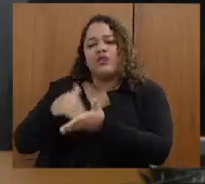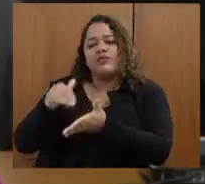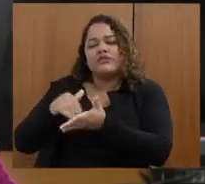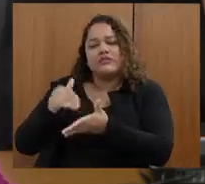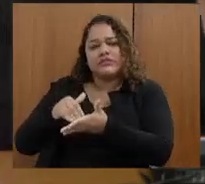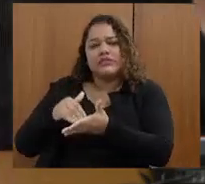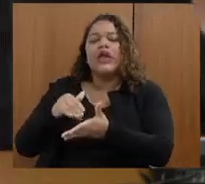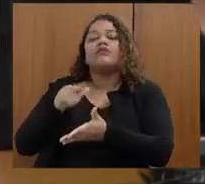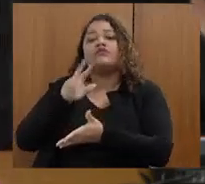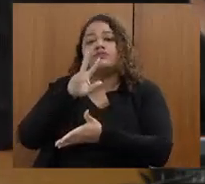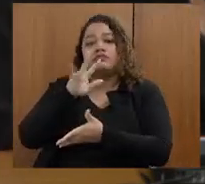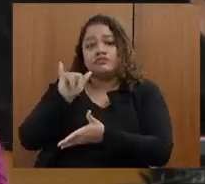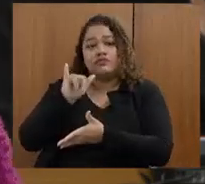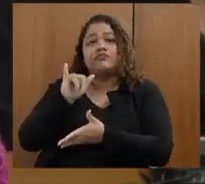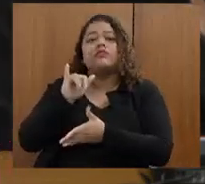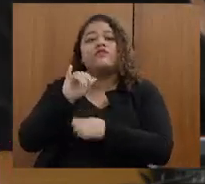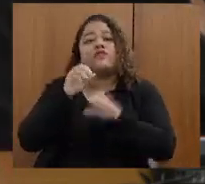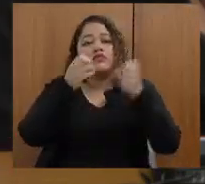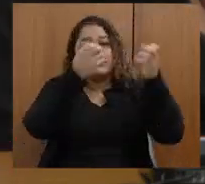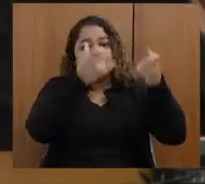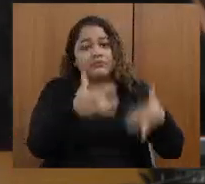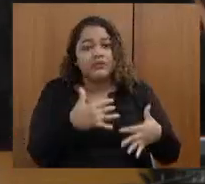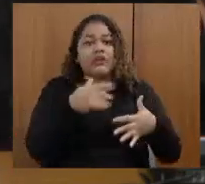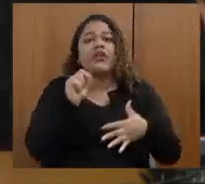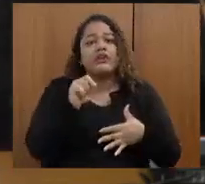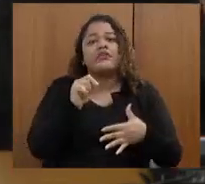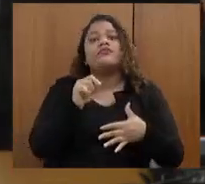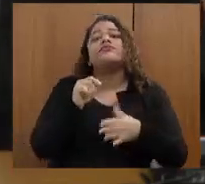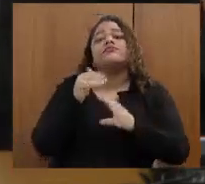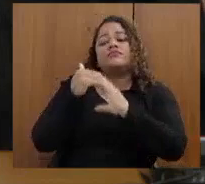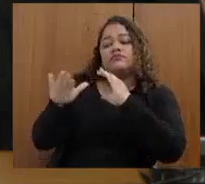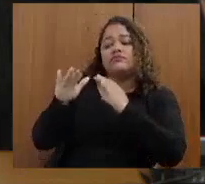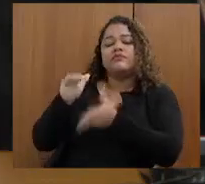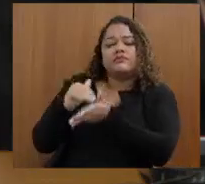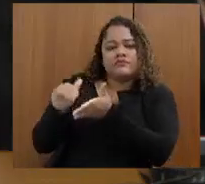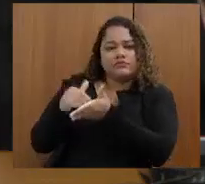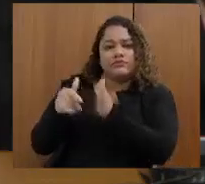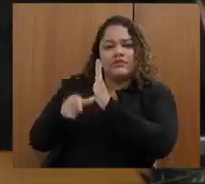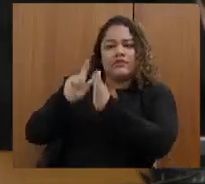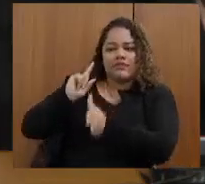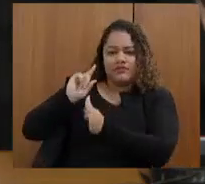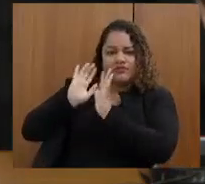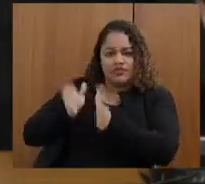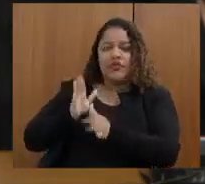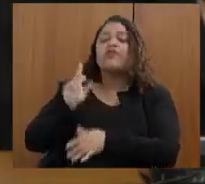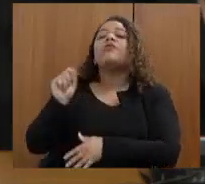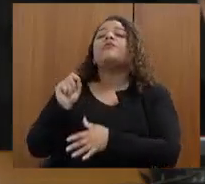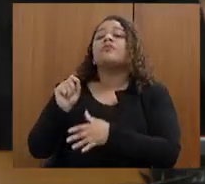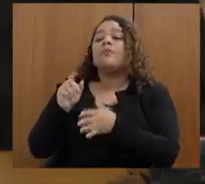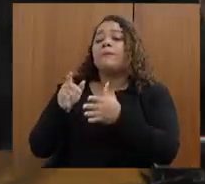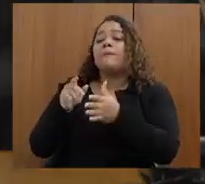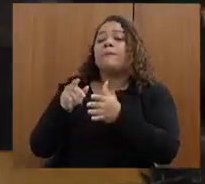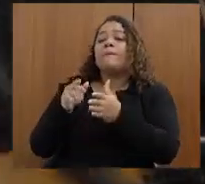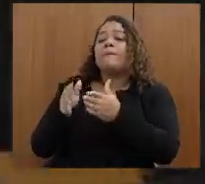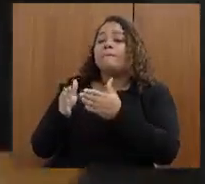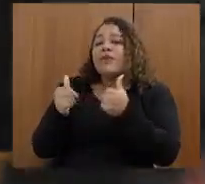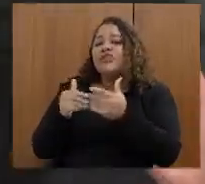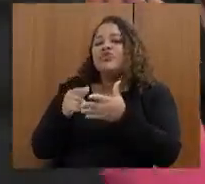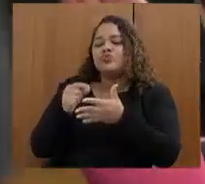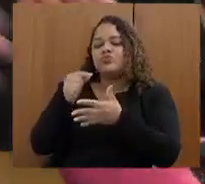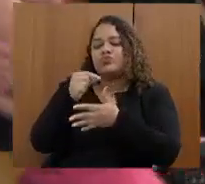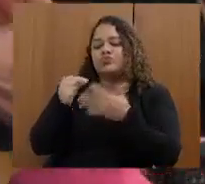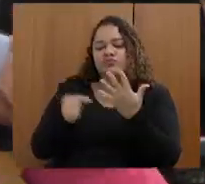da Educação que foi encaminhado oportunamente a secretaria foram os seguintes requerimentos requerimento